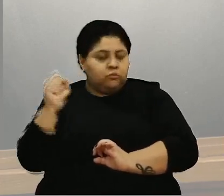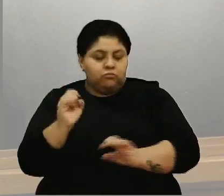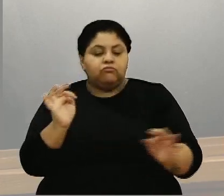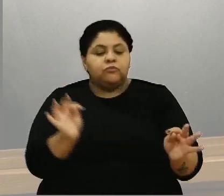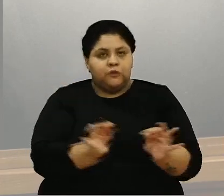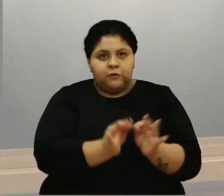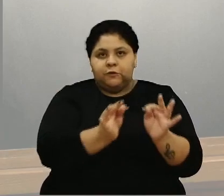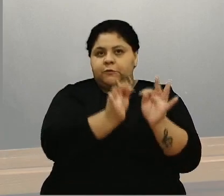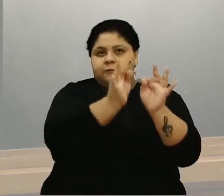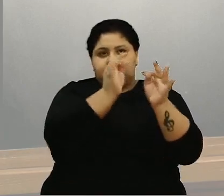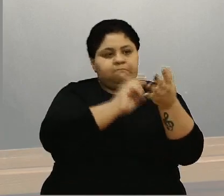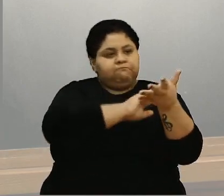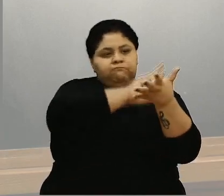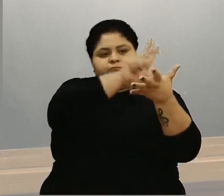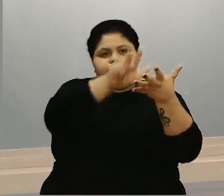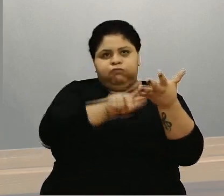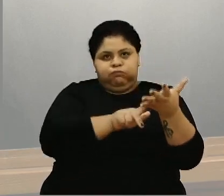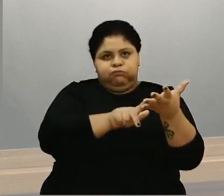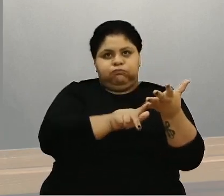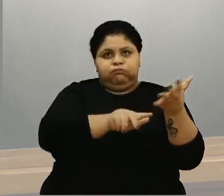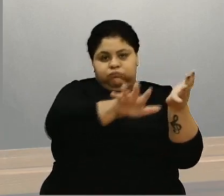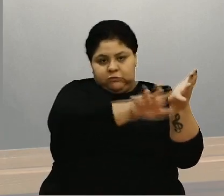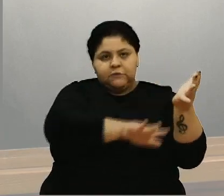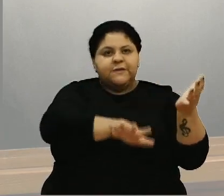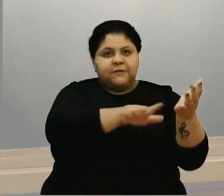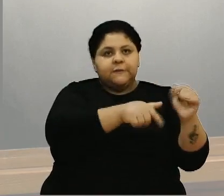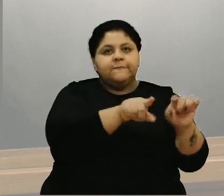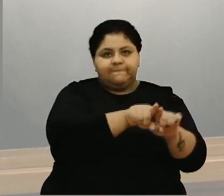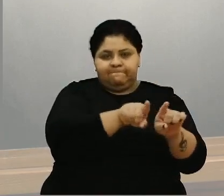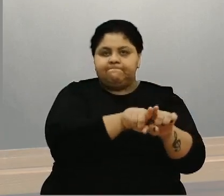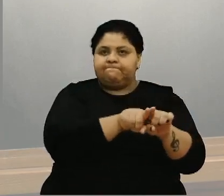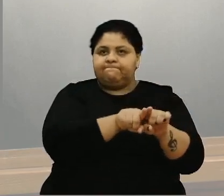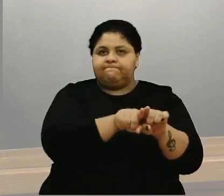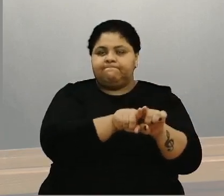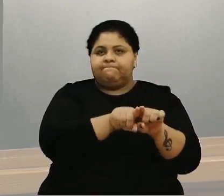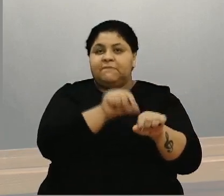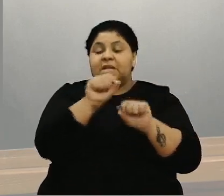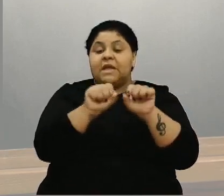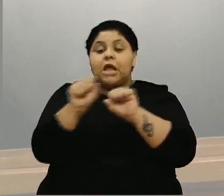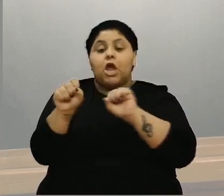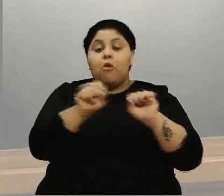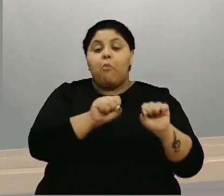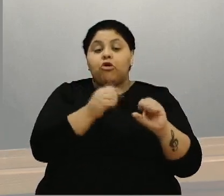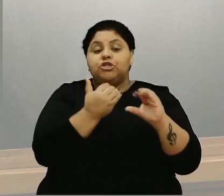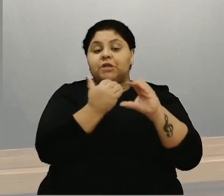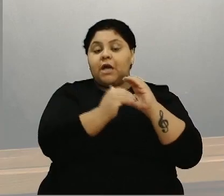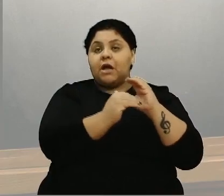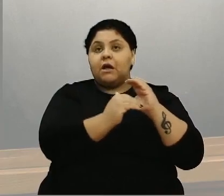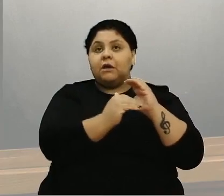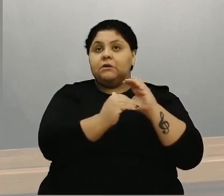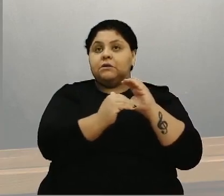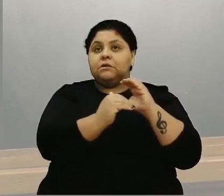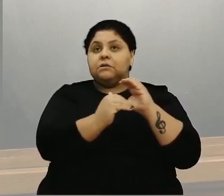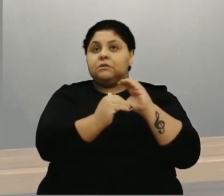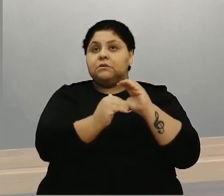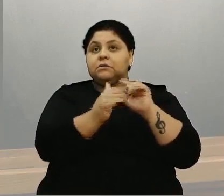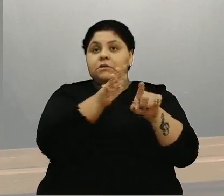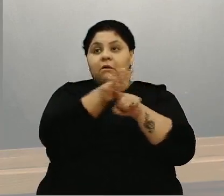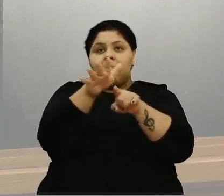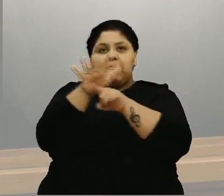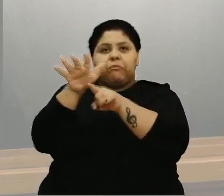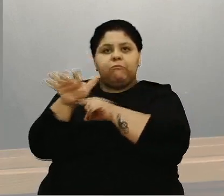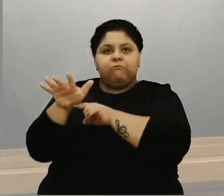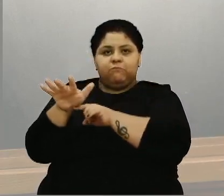técnicos das diversas áreas precisam ser ouvidas e quem poderá encaminhar as demandas dessas